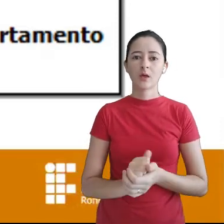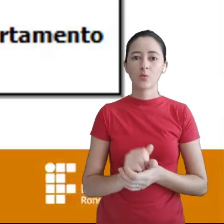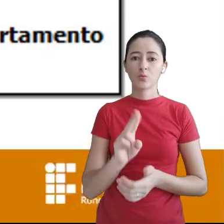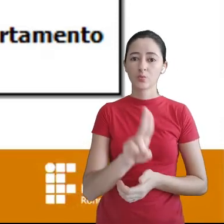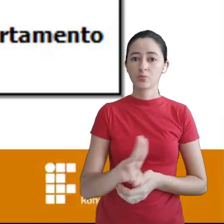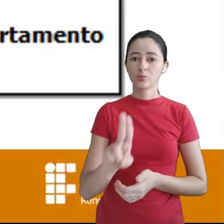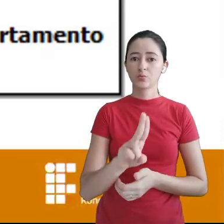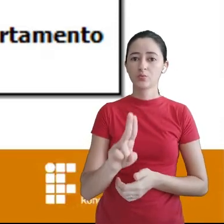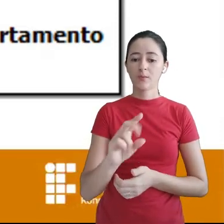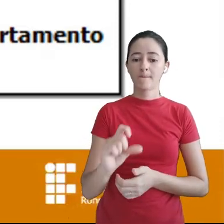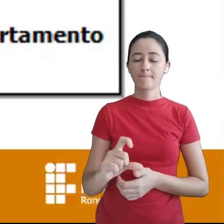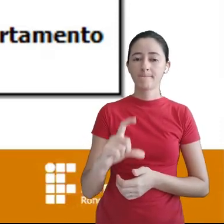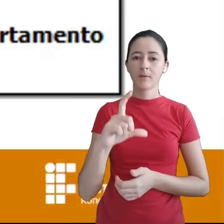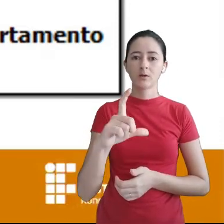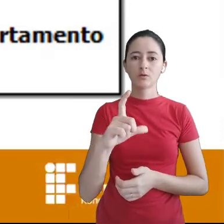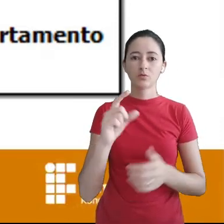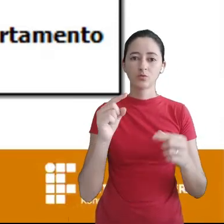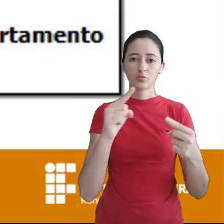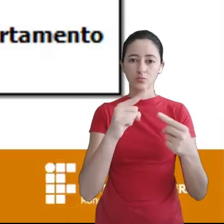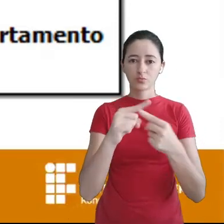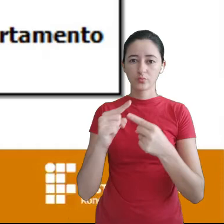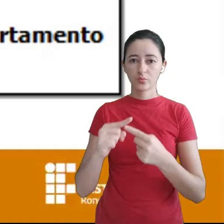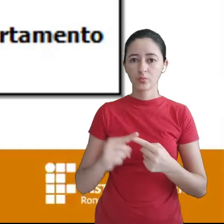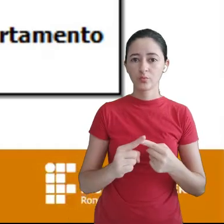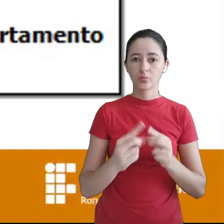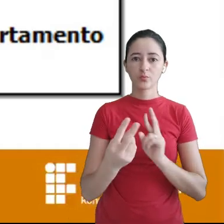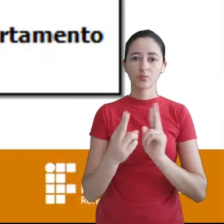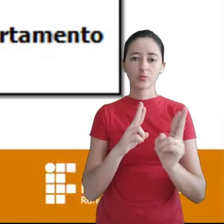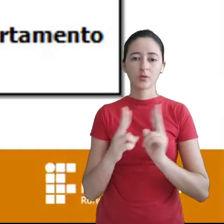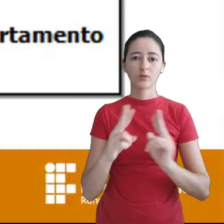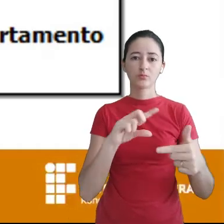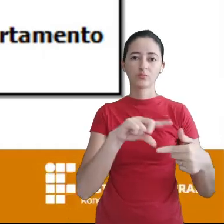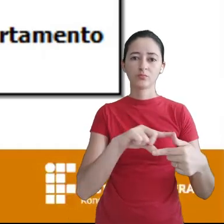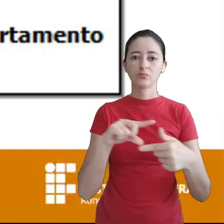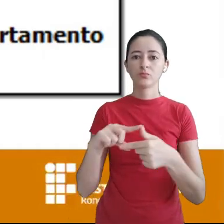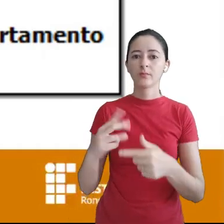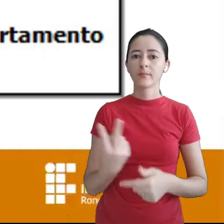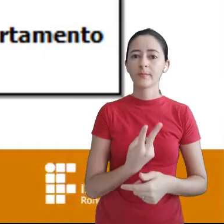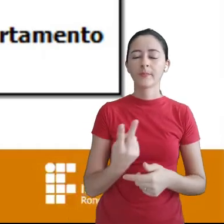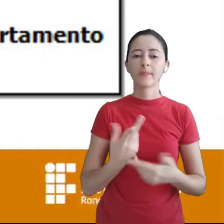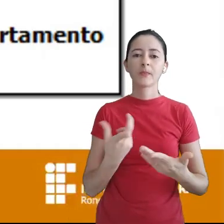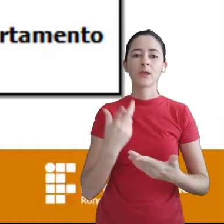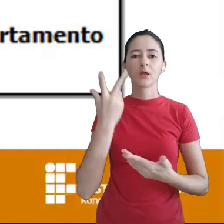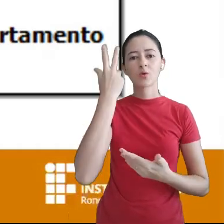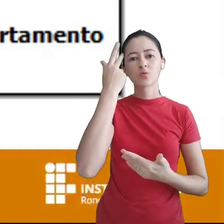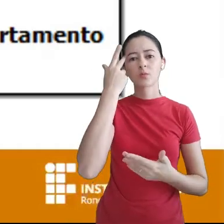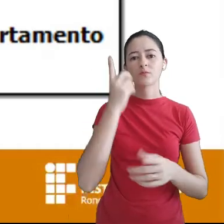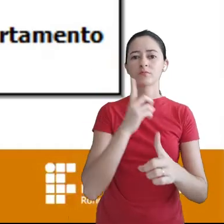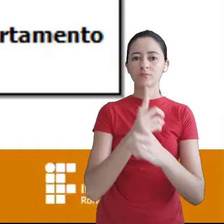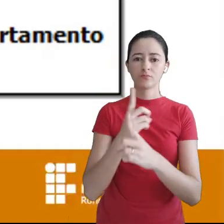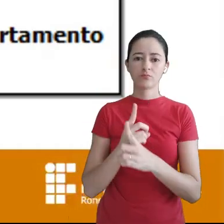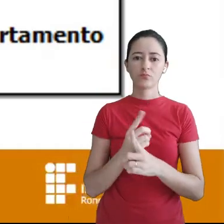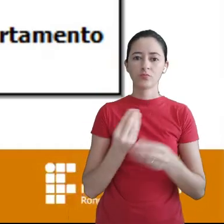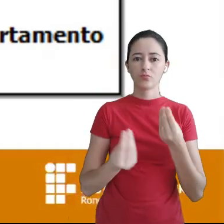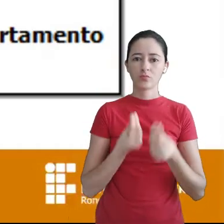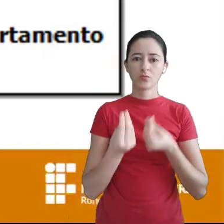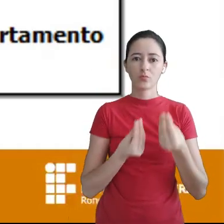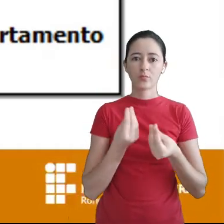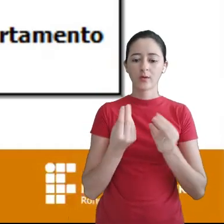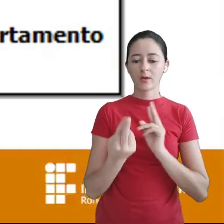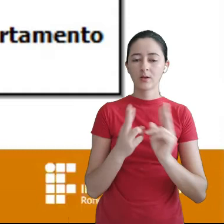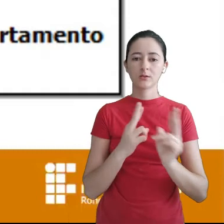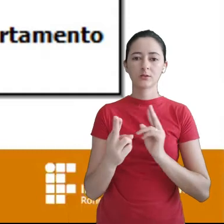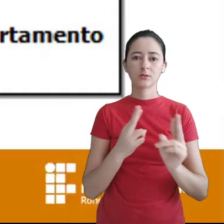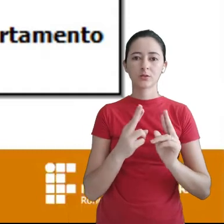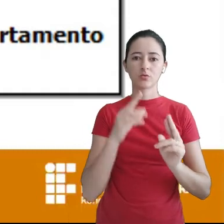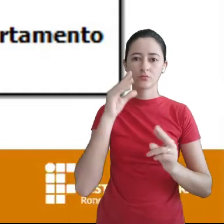Alguns autores utilizam a cardinalidade máxima para definir o tipo de relacionamento entre 2 tabelas. Então, é muito comum você falar assim, Qual